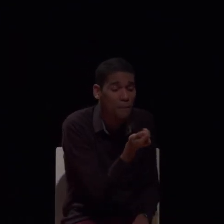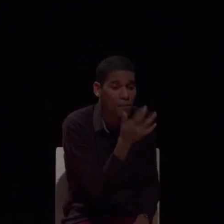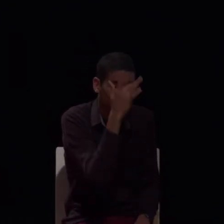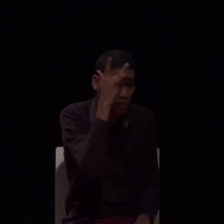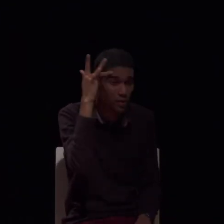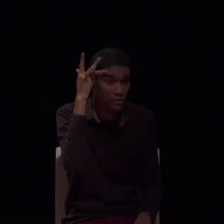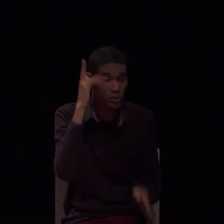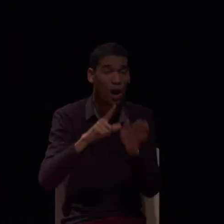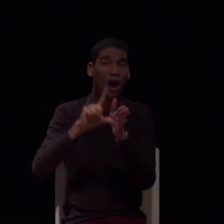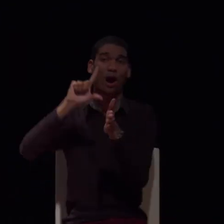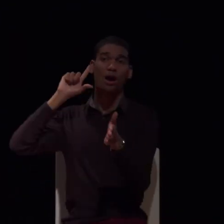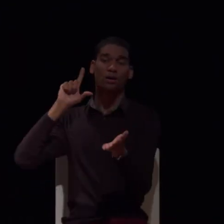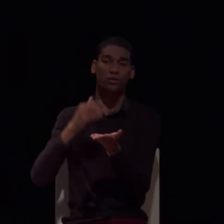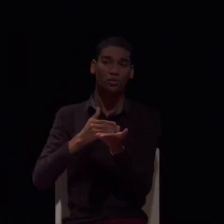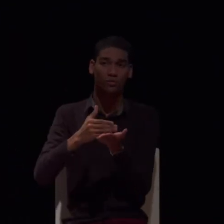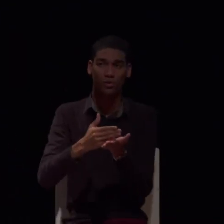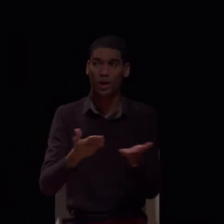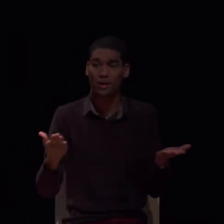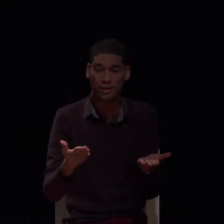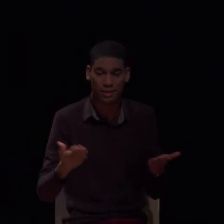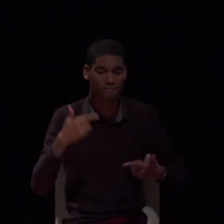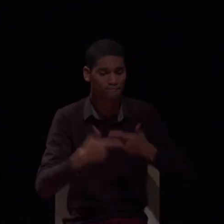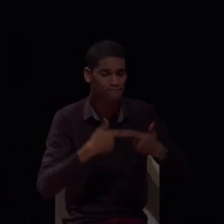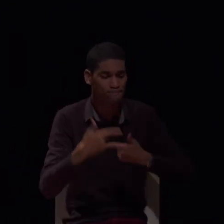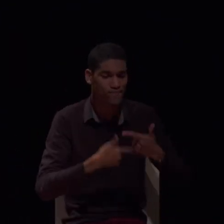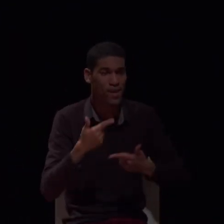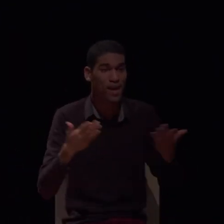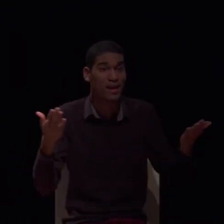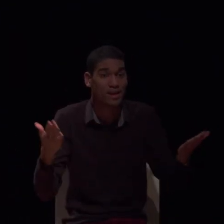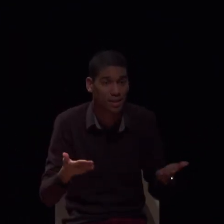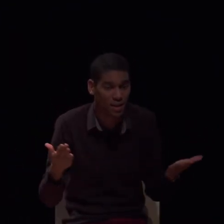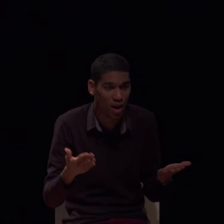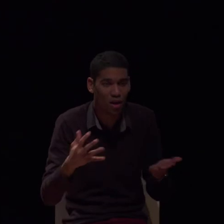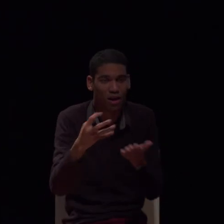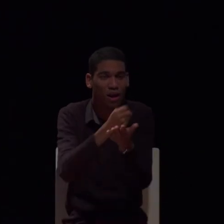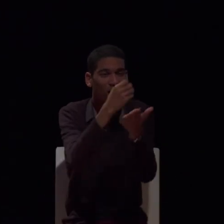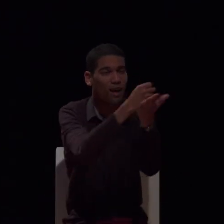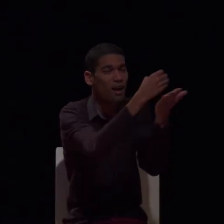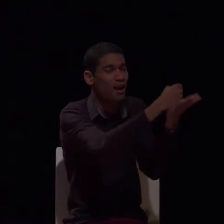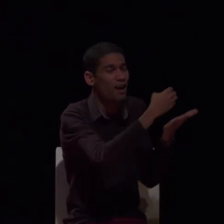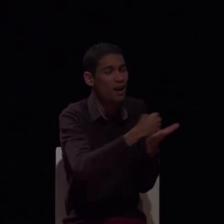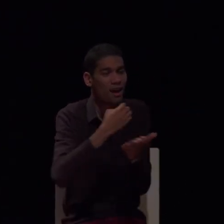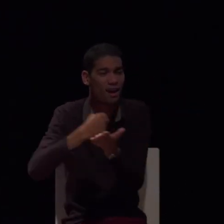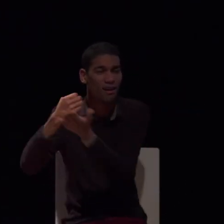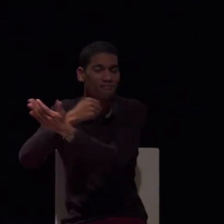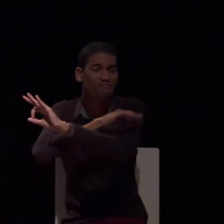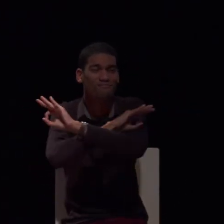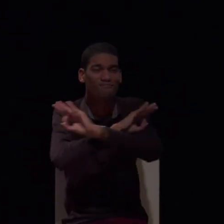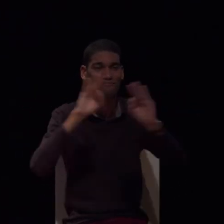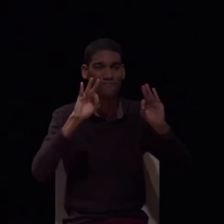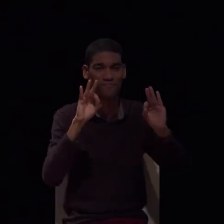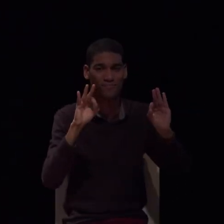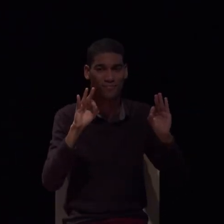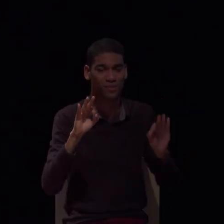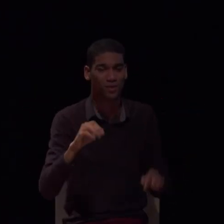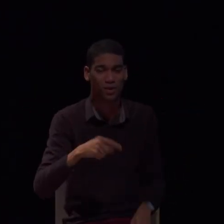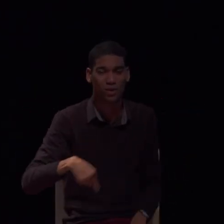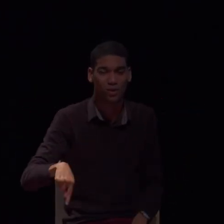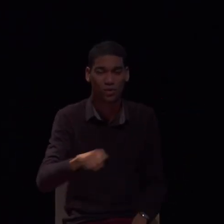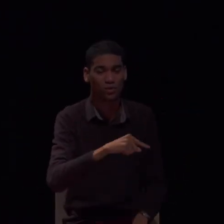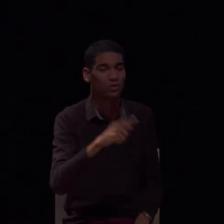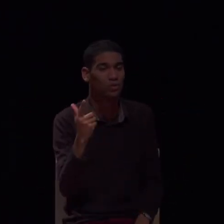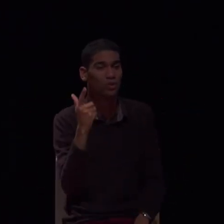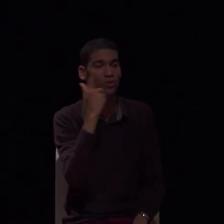realizada agora né e sendo realizada agora as conquistas serão muito grandes né a gente conseguiu fazer